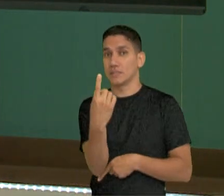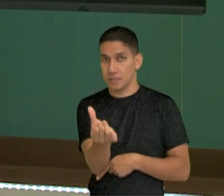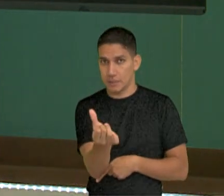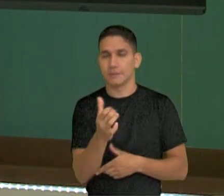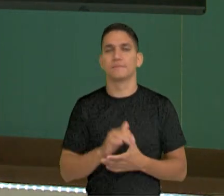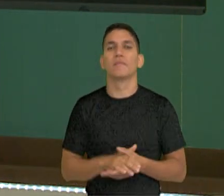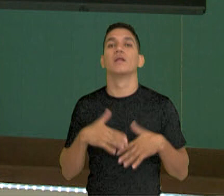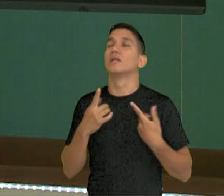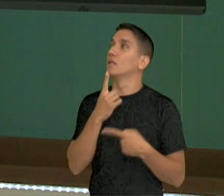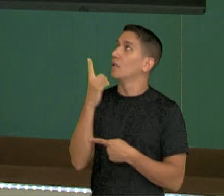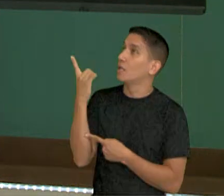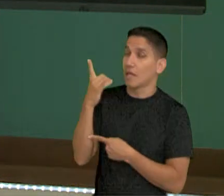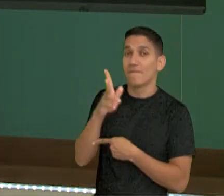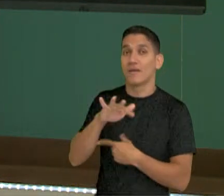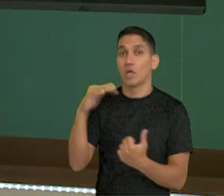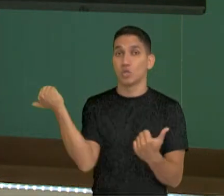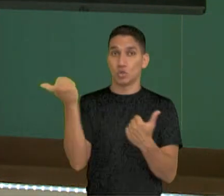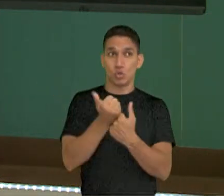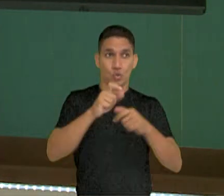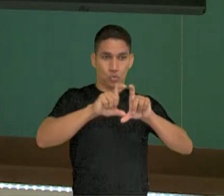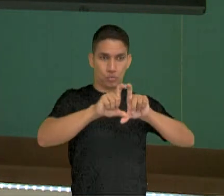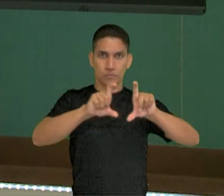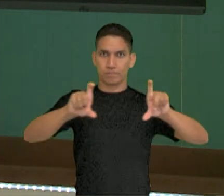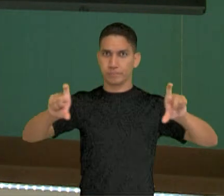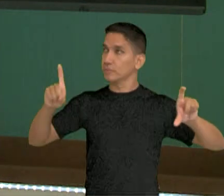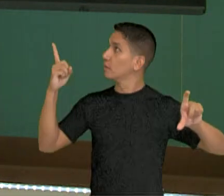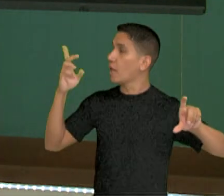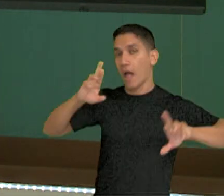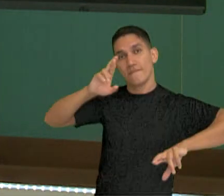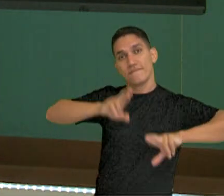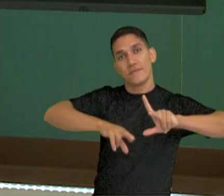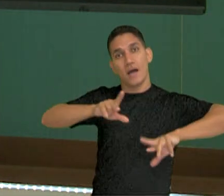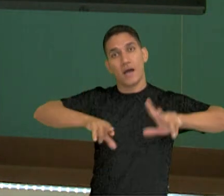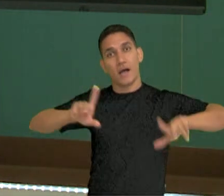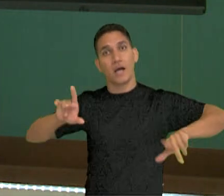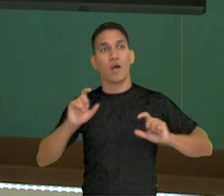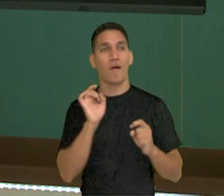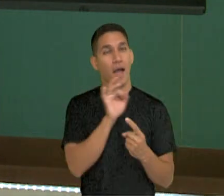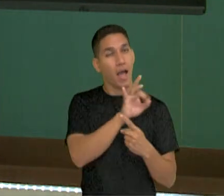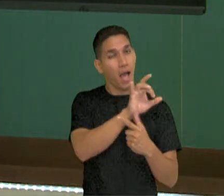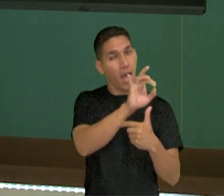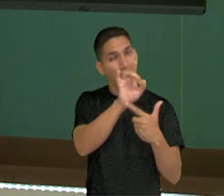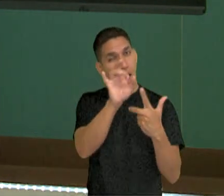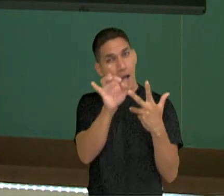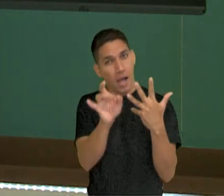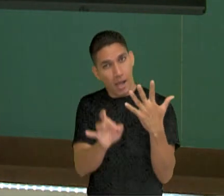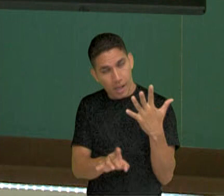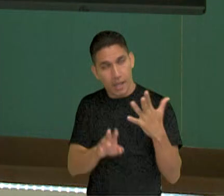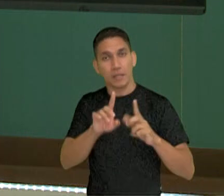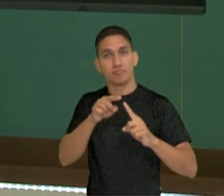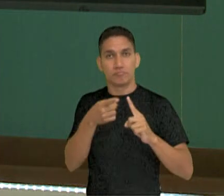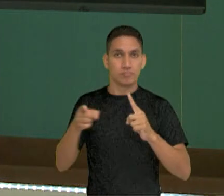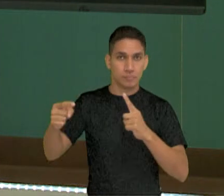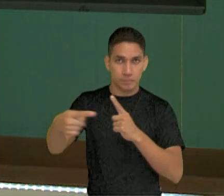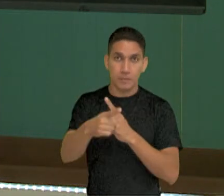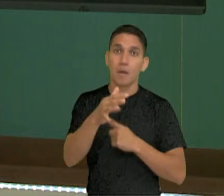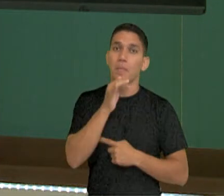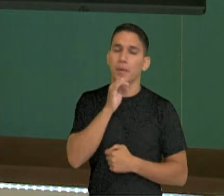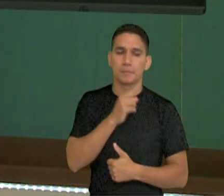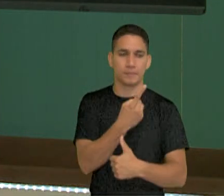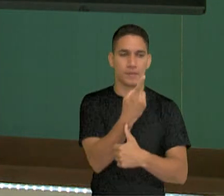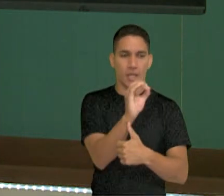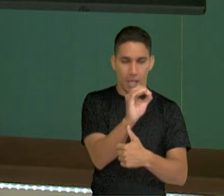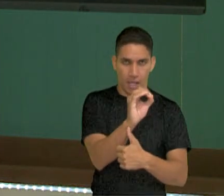Então, nós vamos aplicar na fórmula aqui da variância, que é cada um dos desvios aqui. Então, por exemplo,